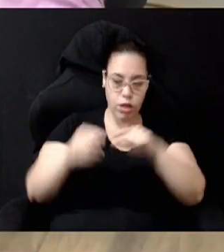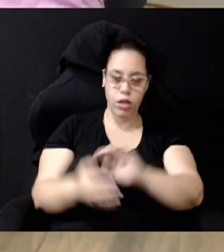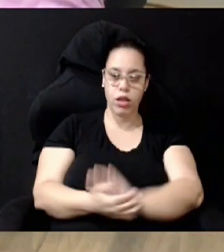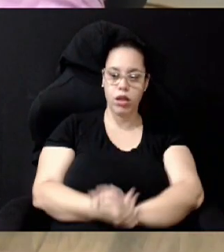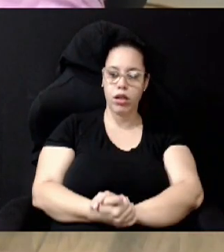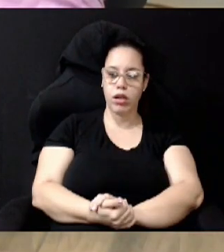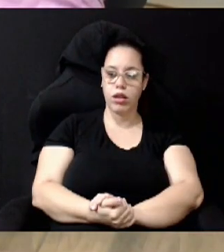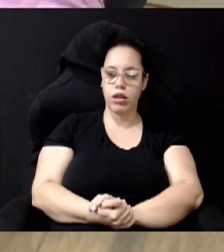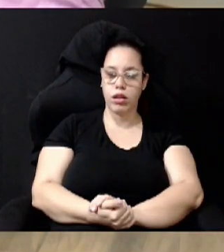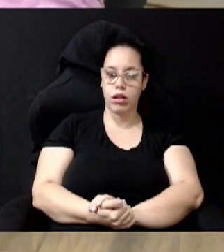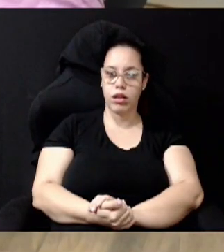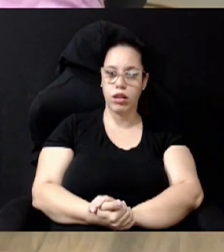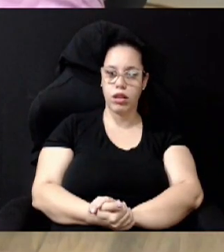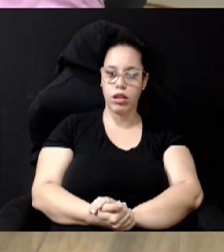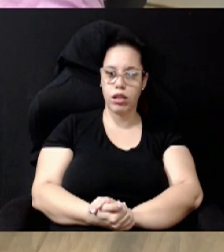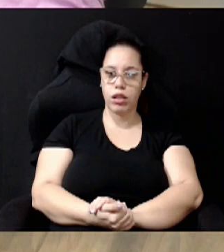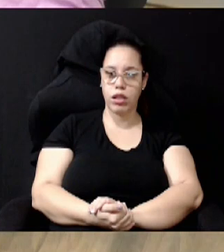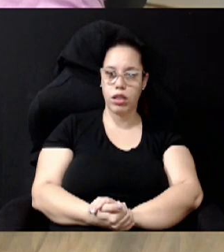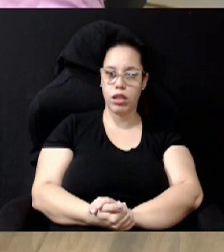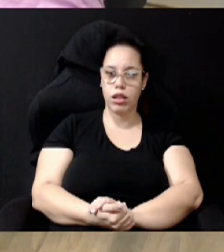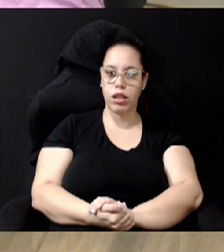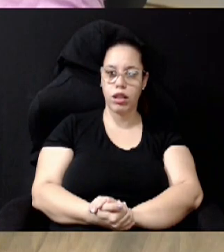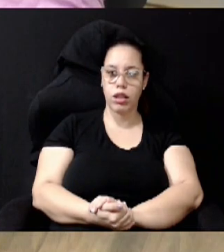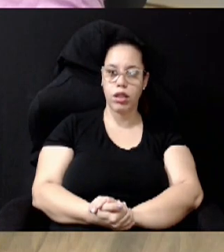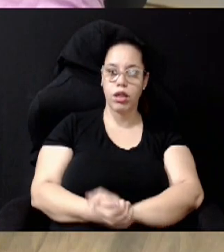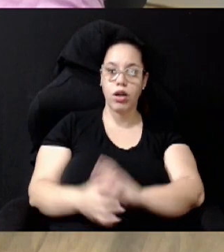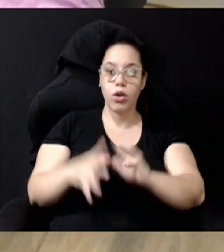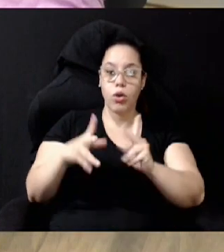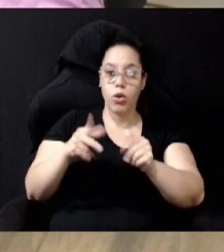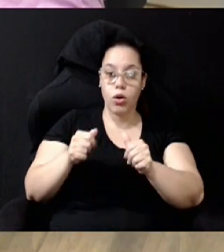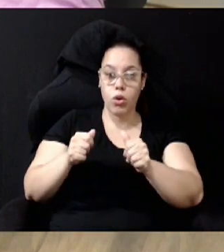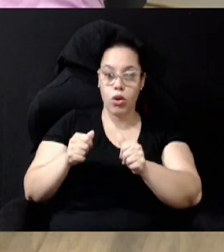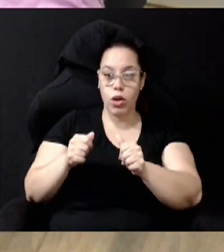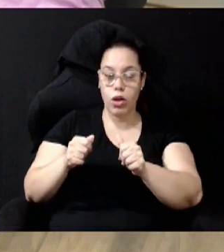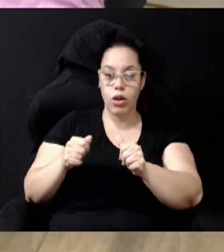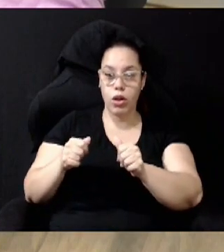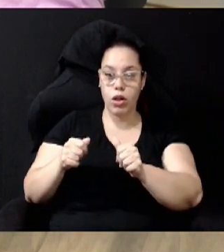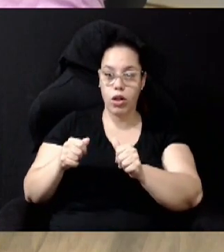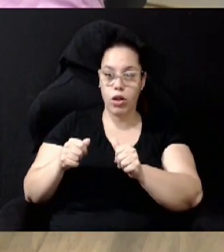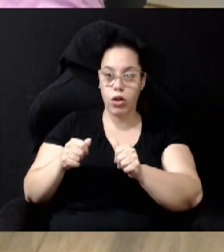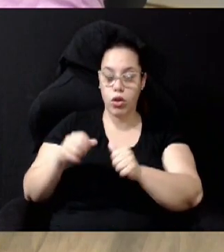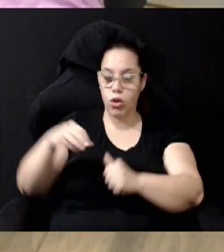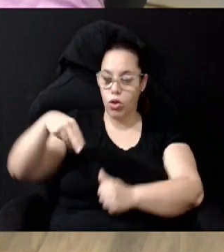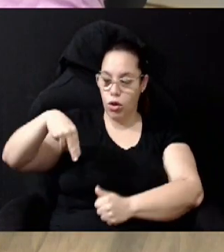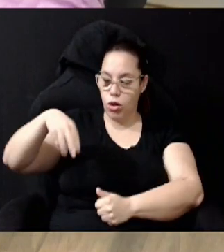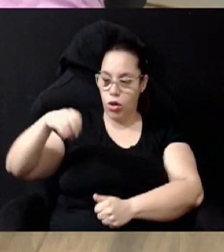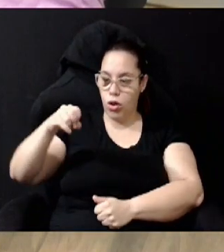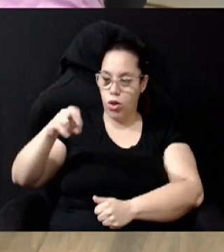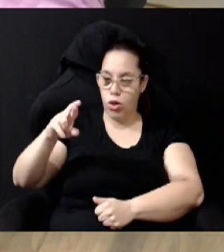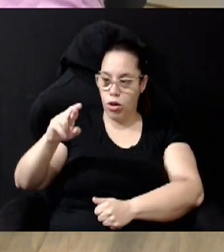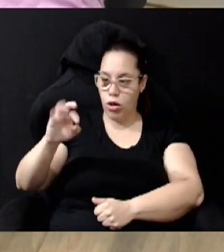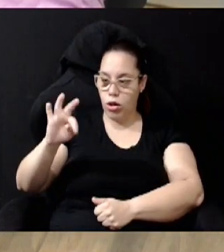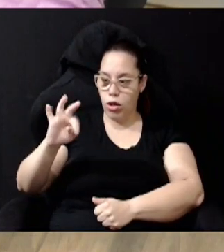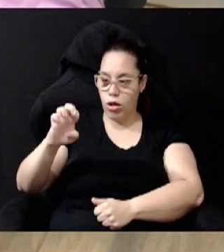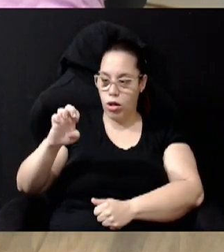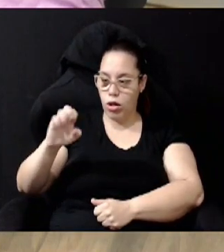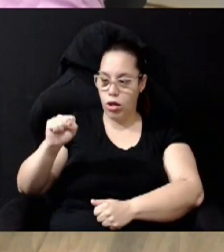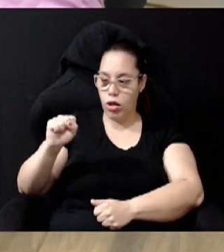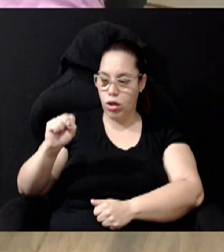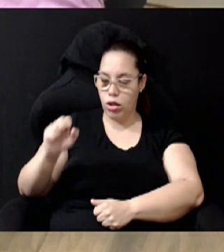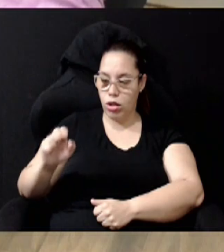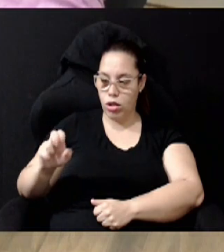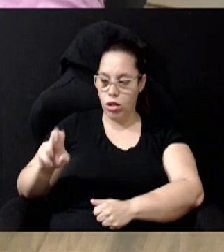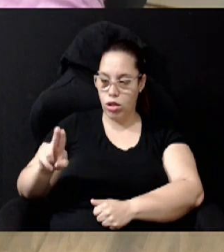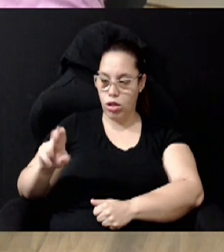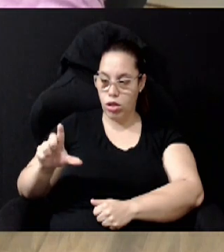Não é uma, mas todas no eixo da Norte-Sul. Tá. A população desses locais, como